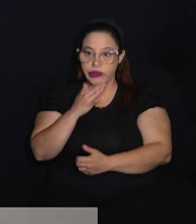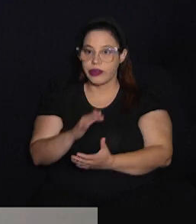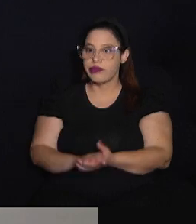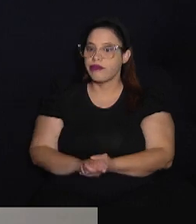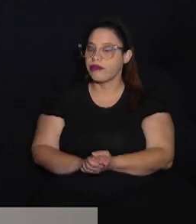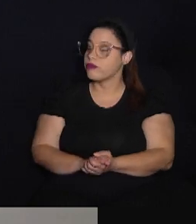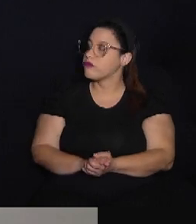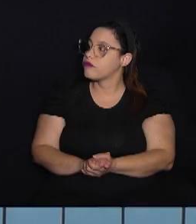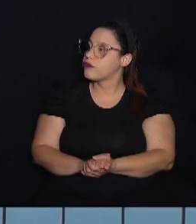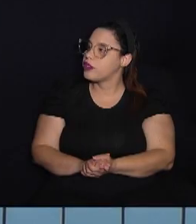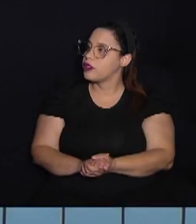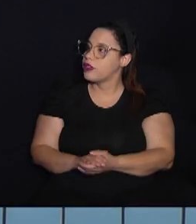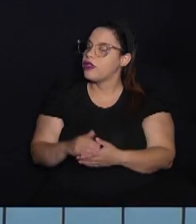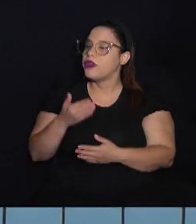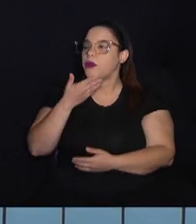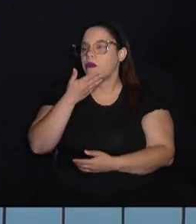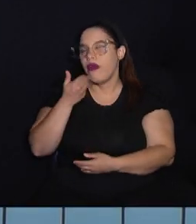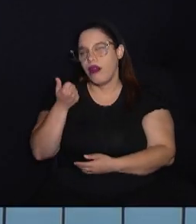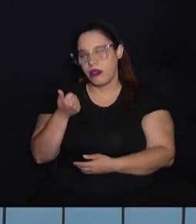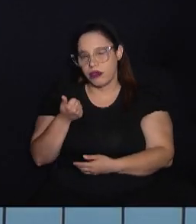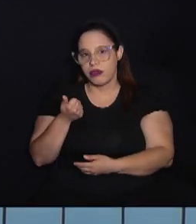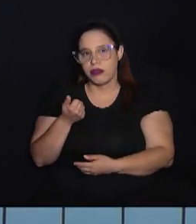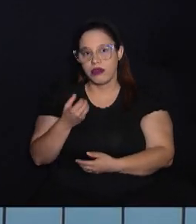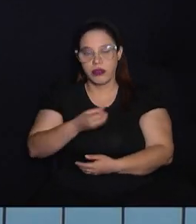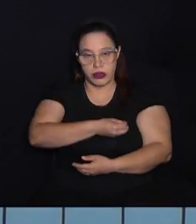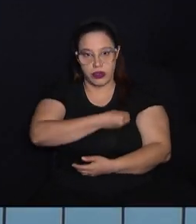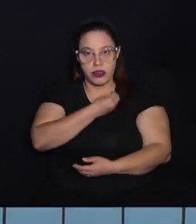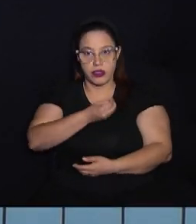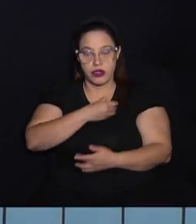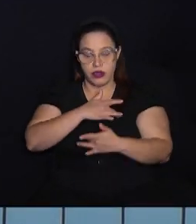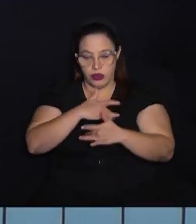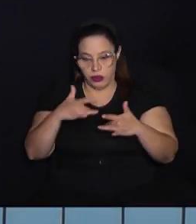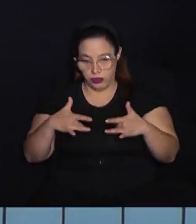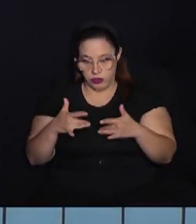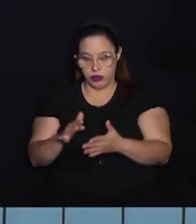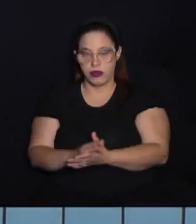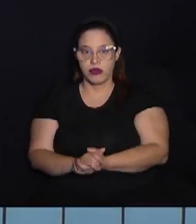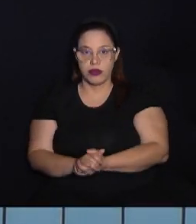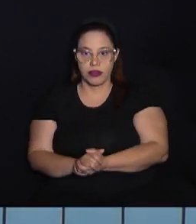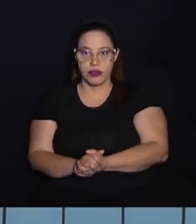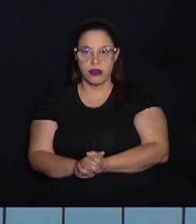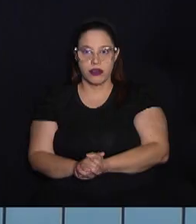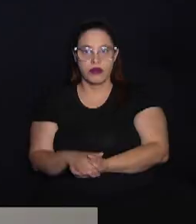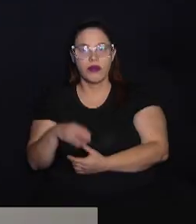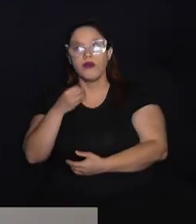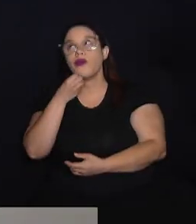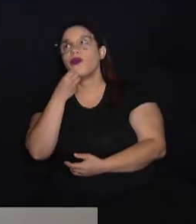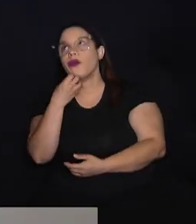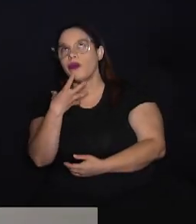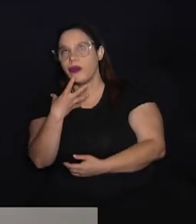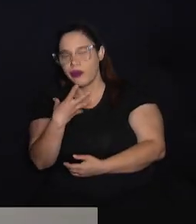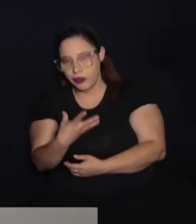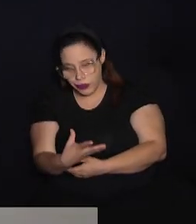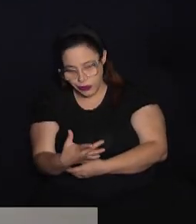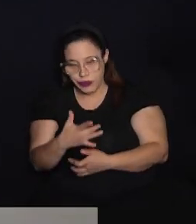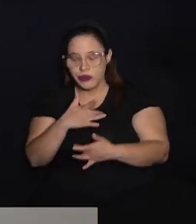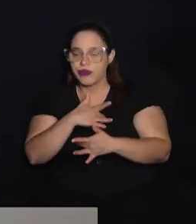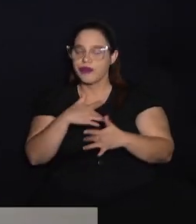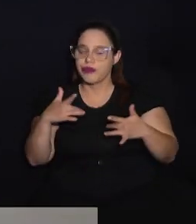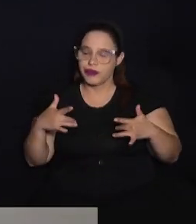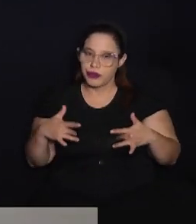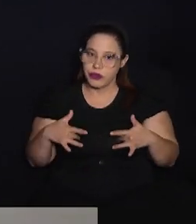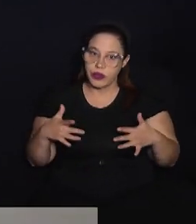E isso vai melhorando, acho que com certeza, a qualidade de vida, né? Melhora muito. a qualidade de vida,